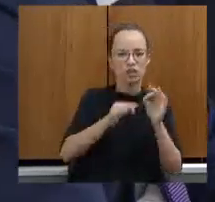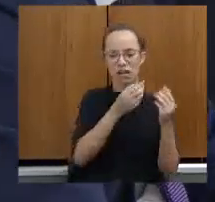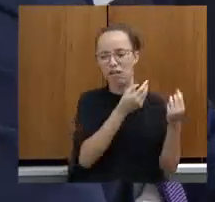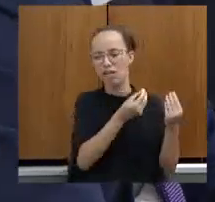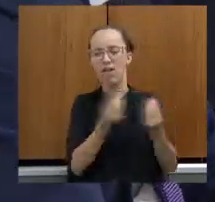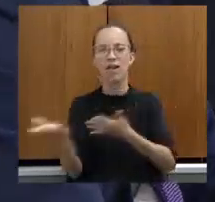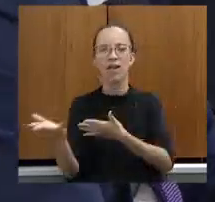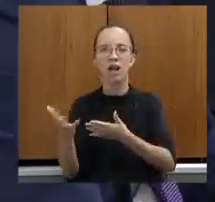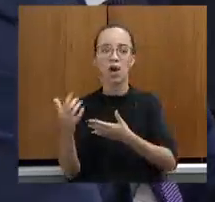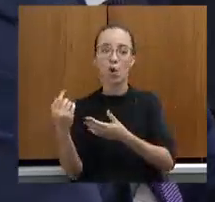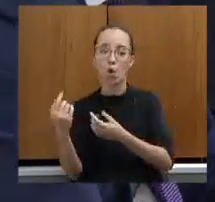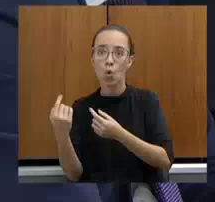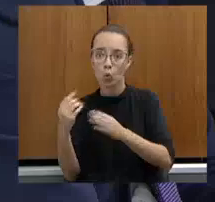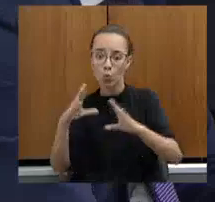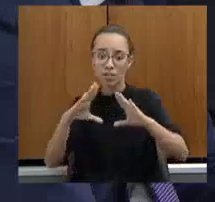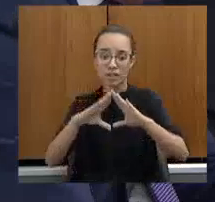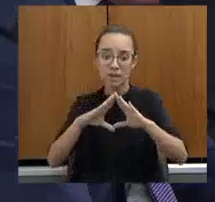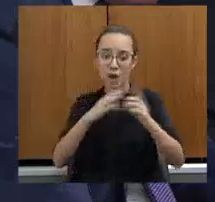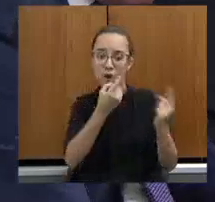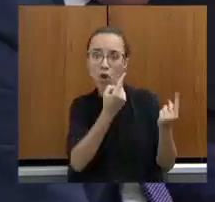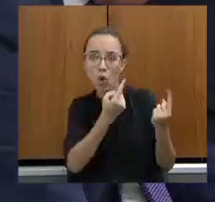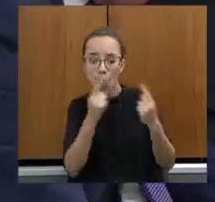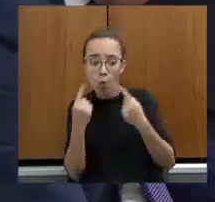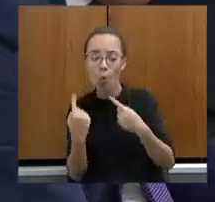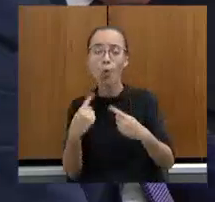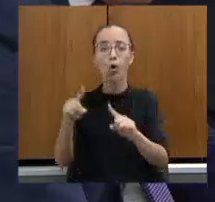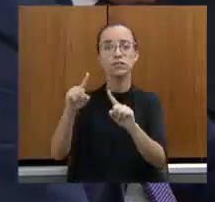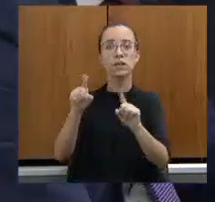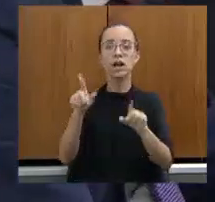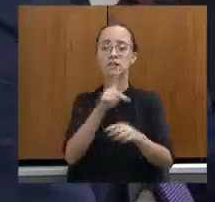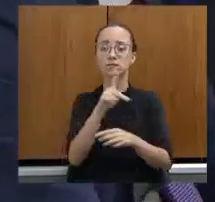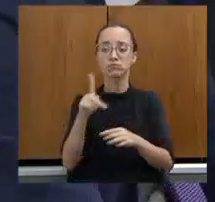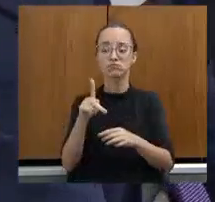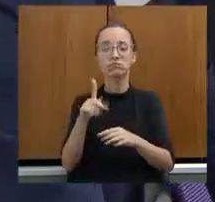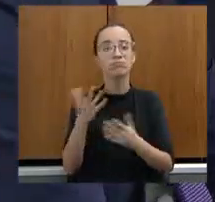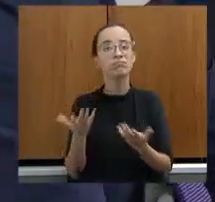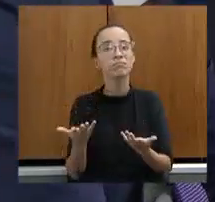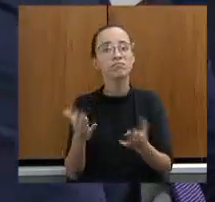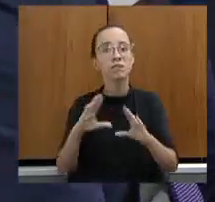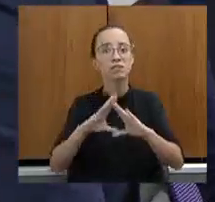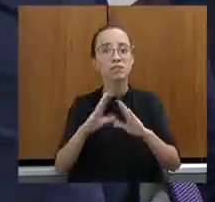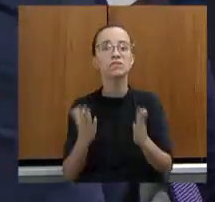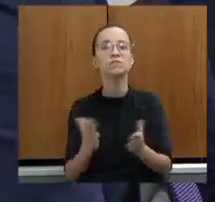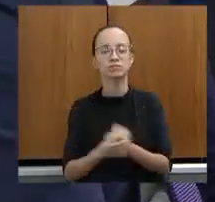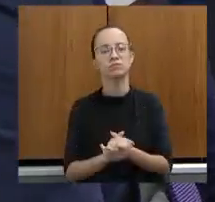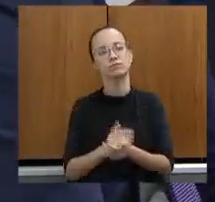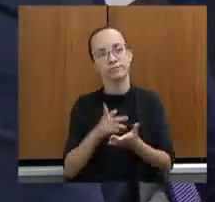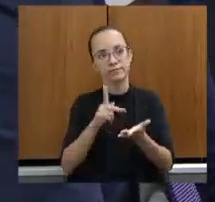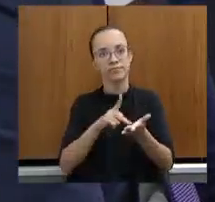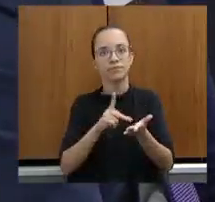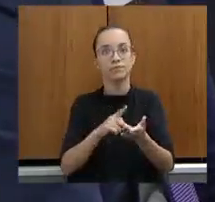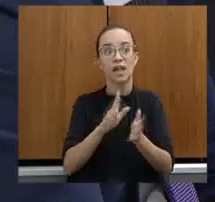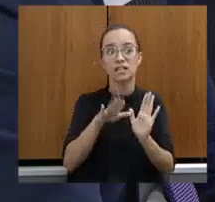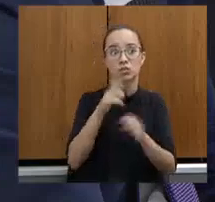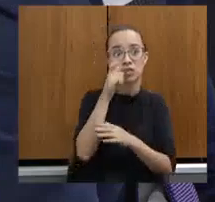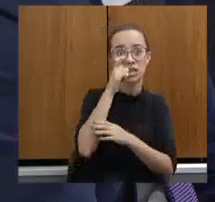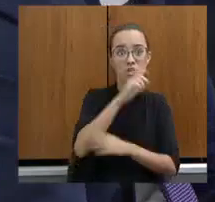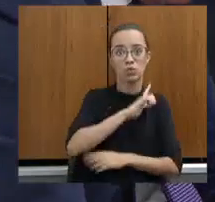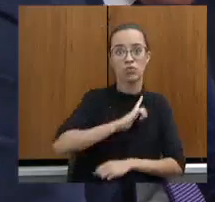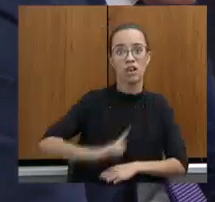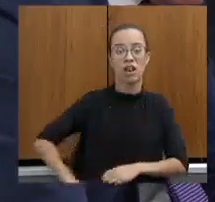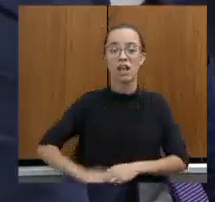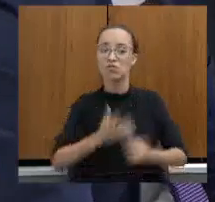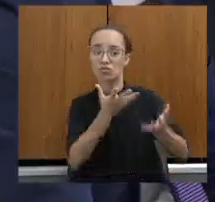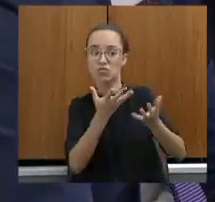Estado contra assembleia e contra o presidente da Assembleia Legislativa Porque de fato pode ser que o interesse do governo vocês